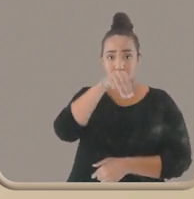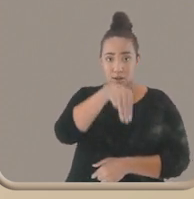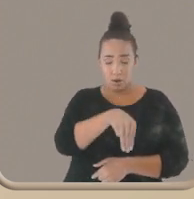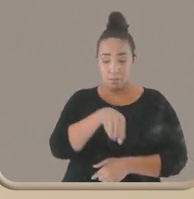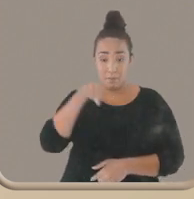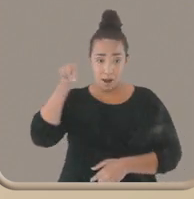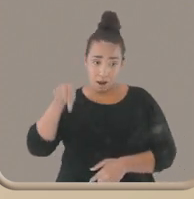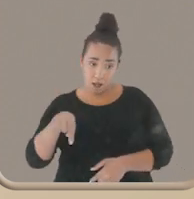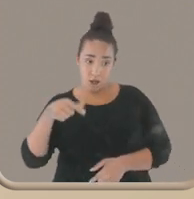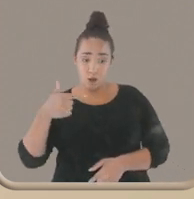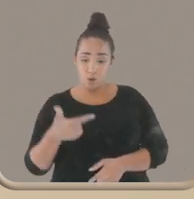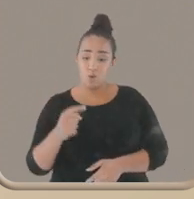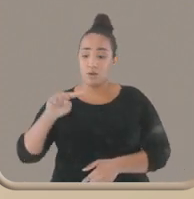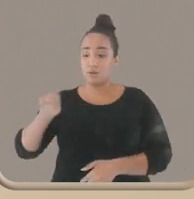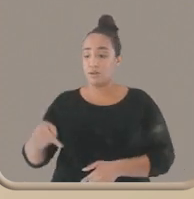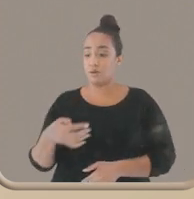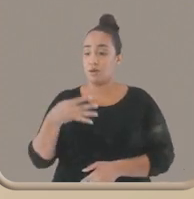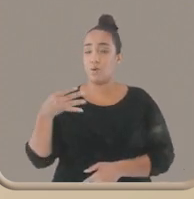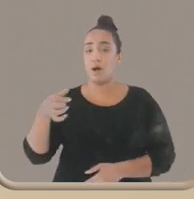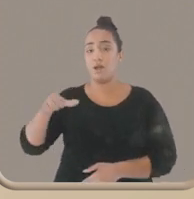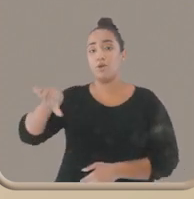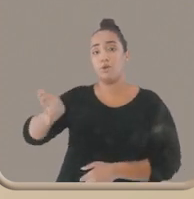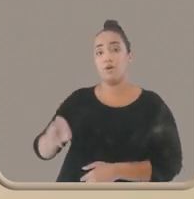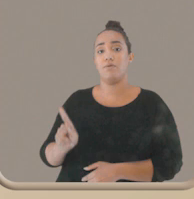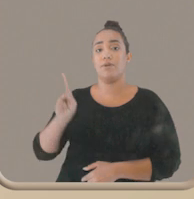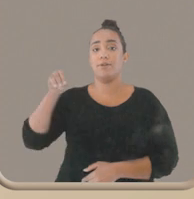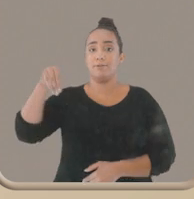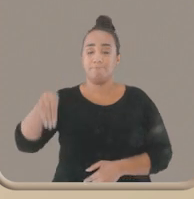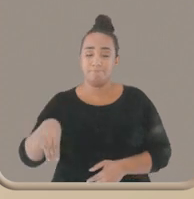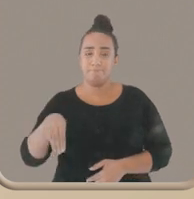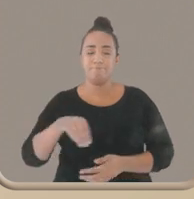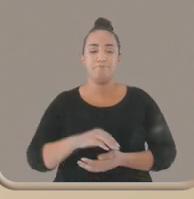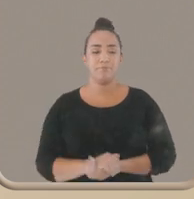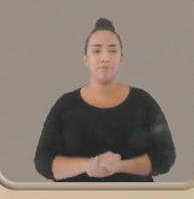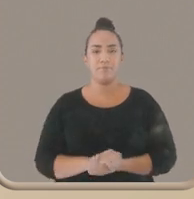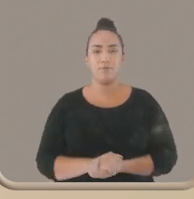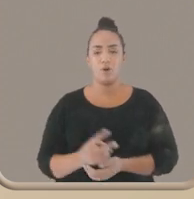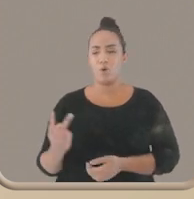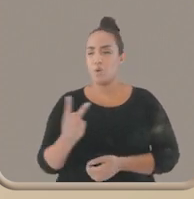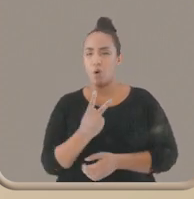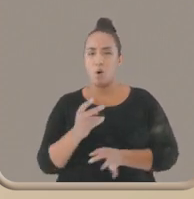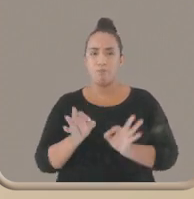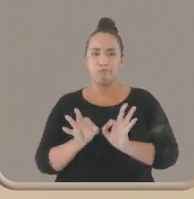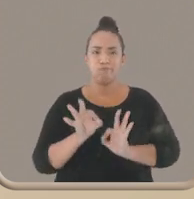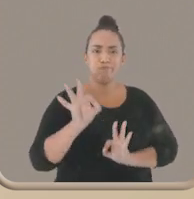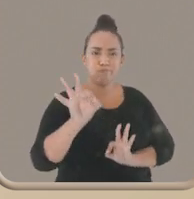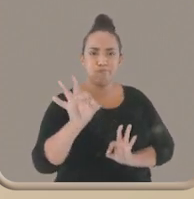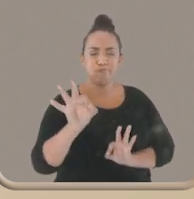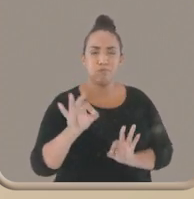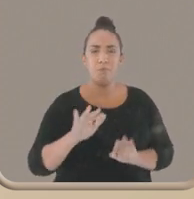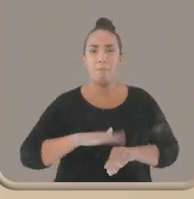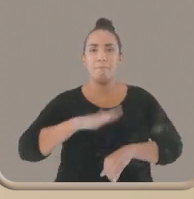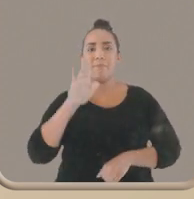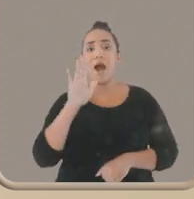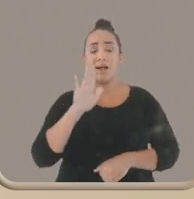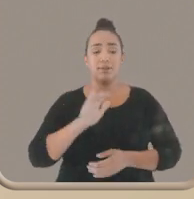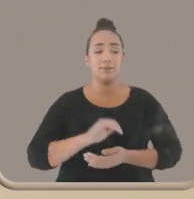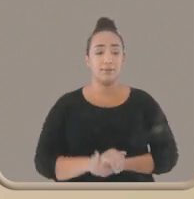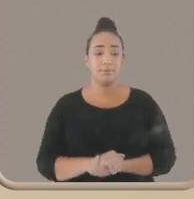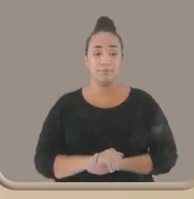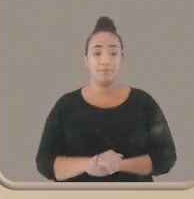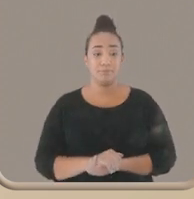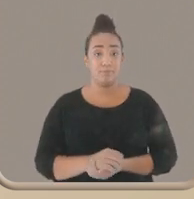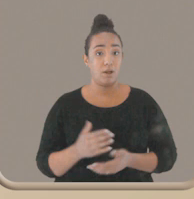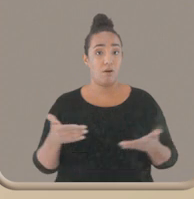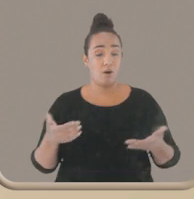2,049 km e o outro 2,49 km. Quem correu uma distância maior?